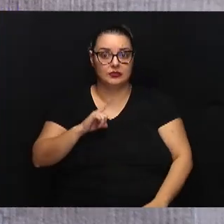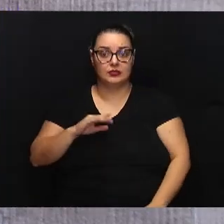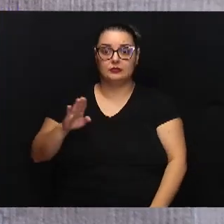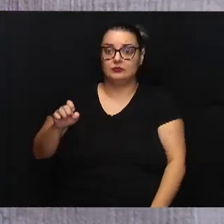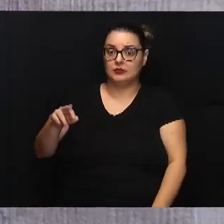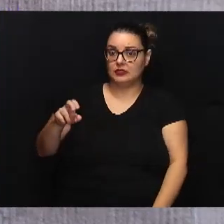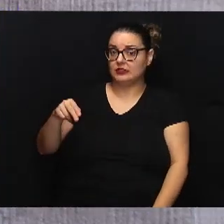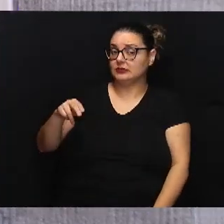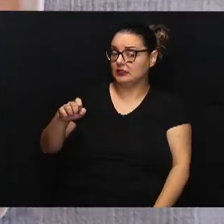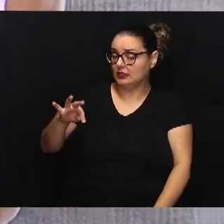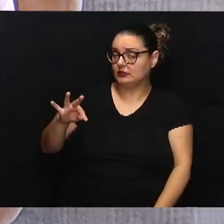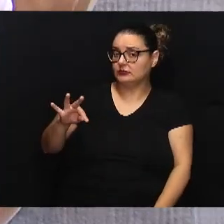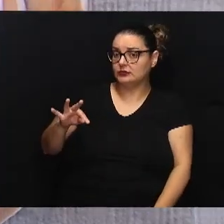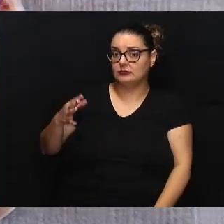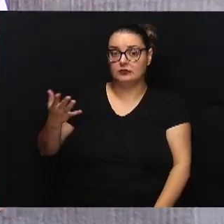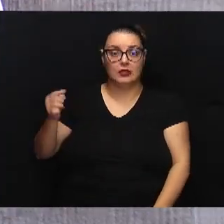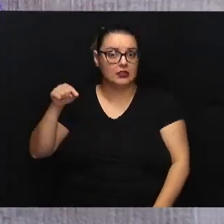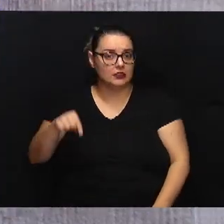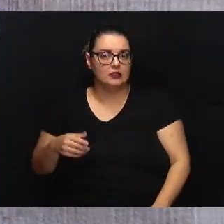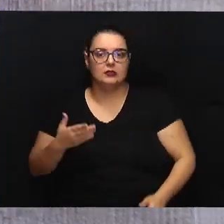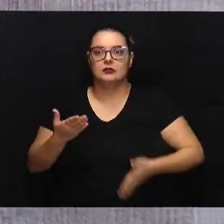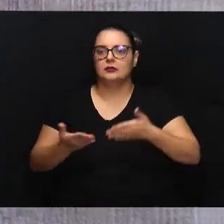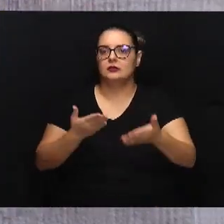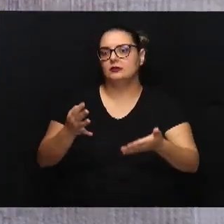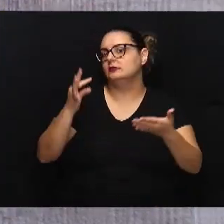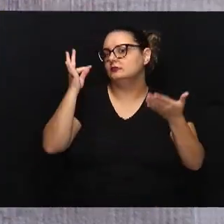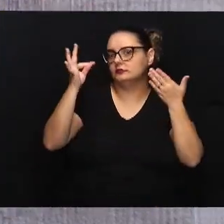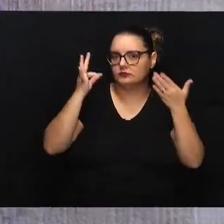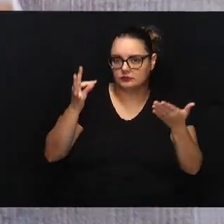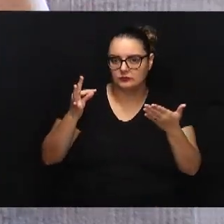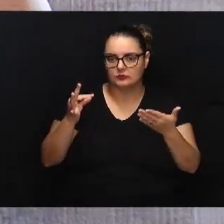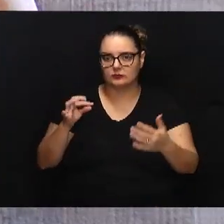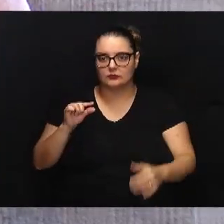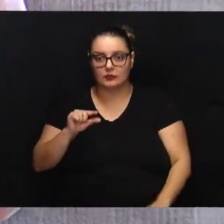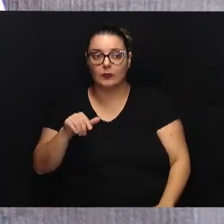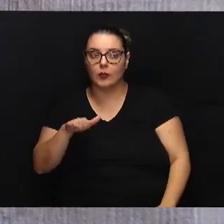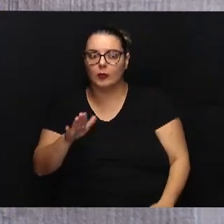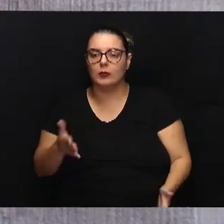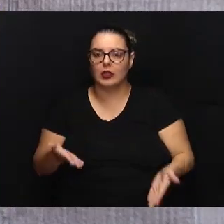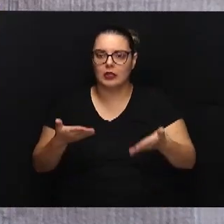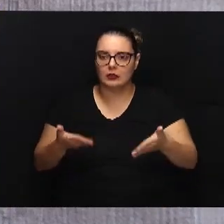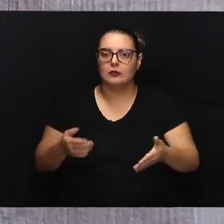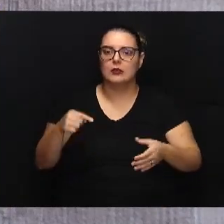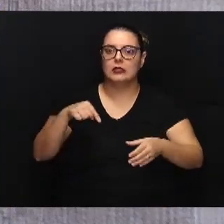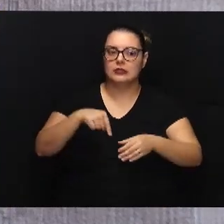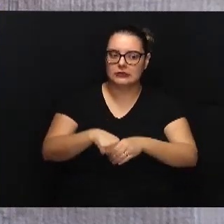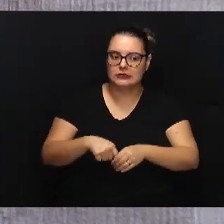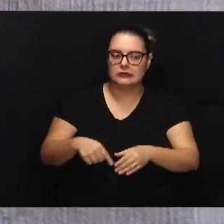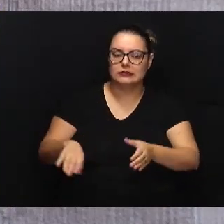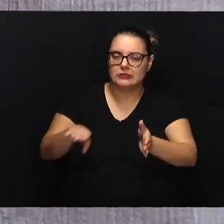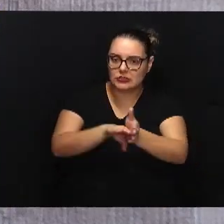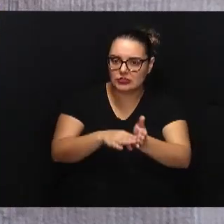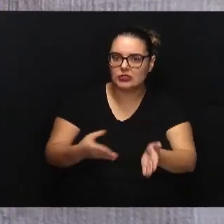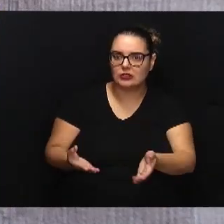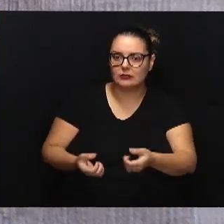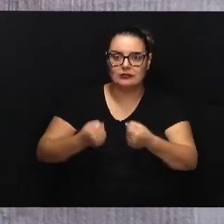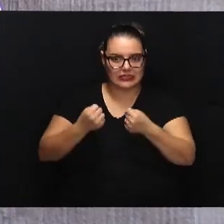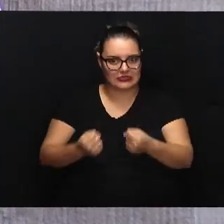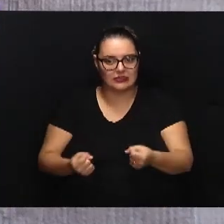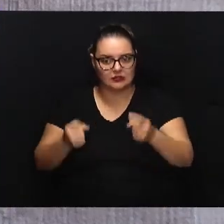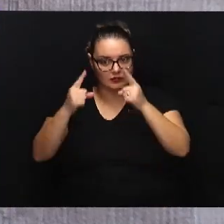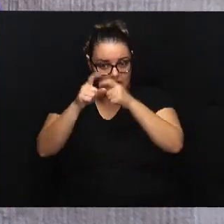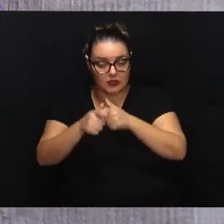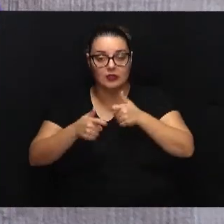assim, esse burnout eu tratei com terapia, ele era um pouco mais leve. Mas dessa vez veio muito pesado mesmo, assim, uma dificuldade muito grande